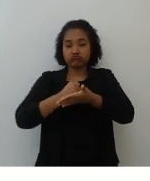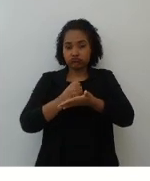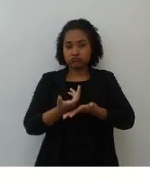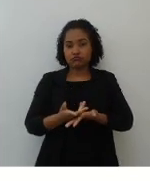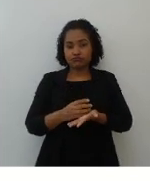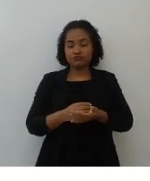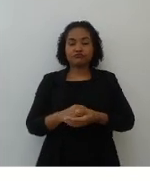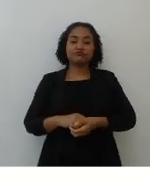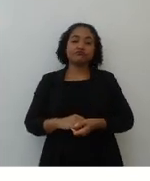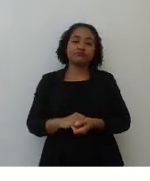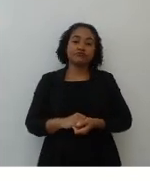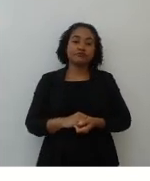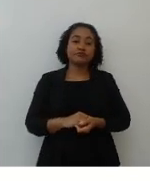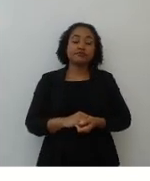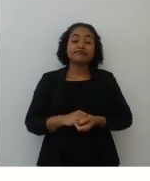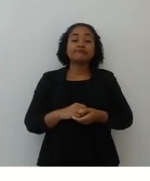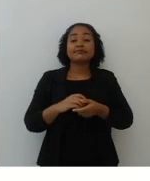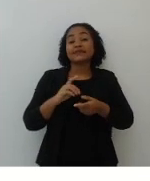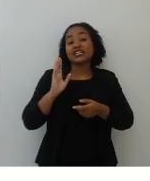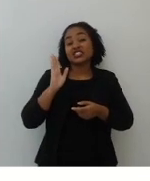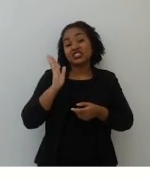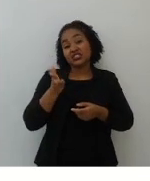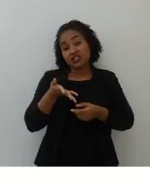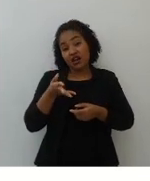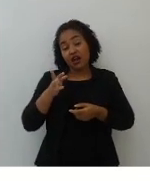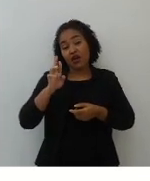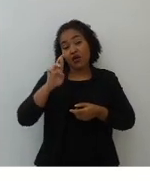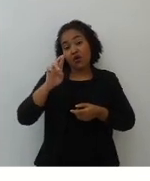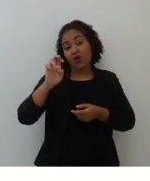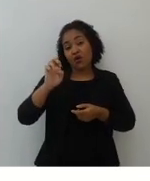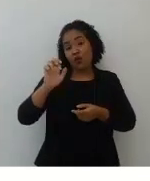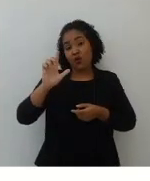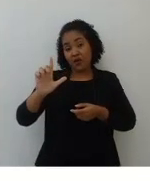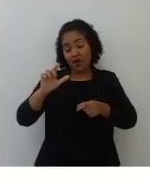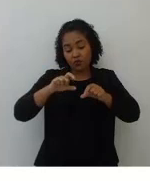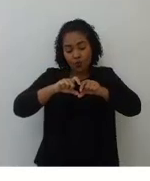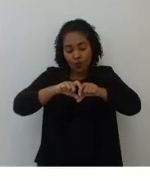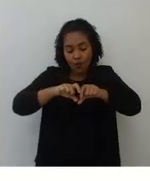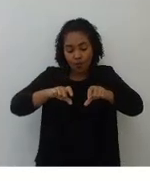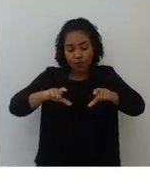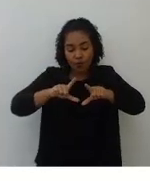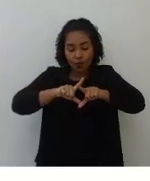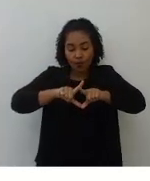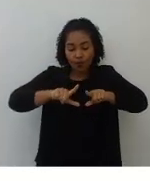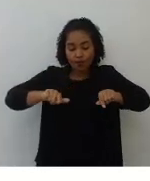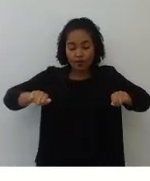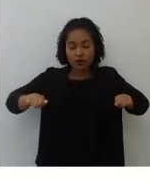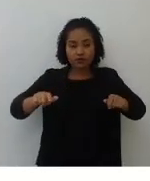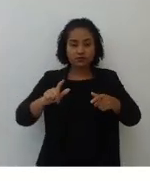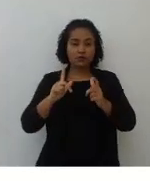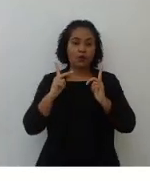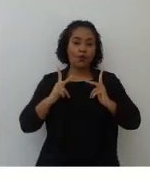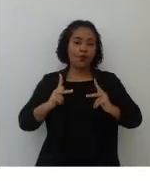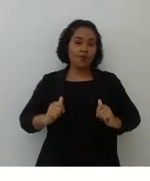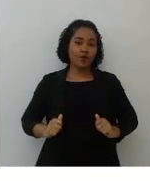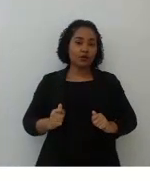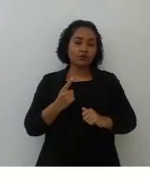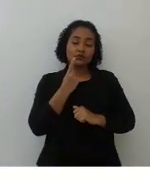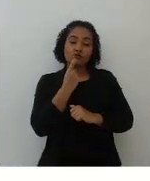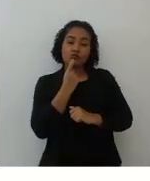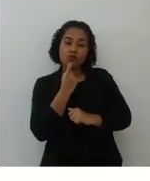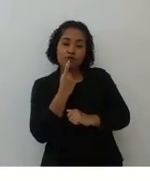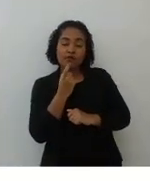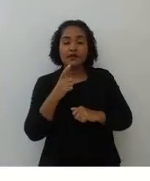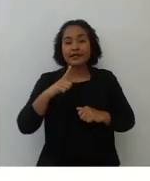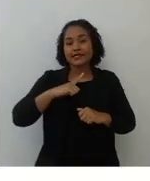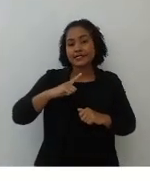digestão intracelular. Já o retículo endoplasmático liso, né, que esse aí é a parte vermelhinha, ó, ele